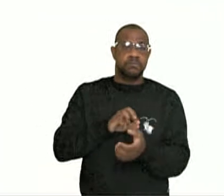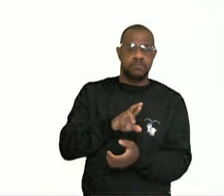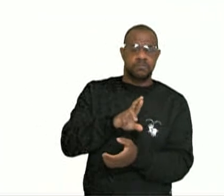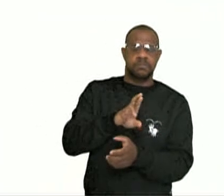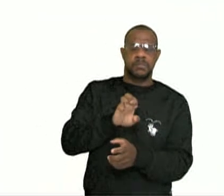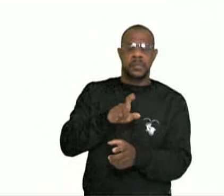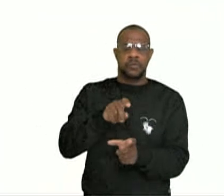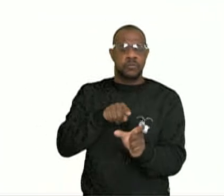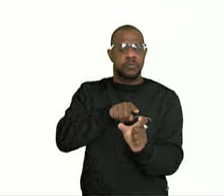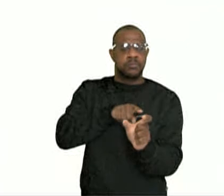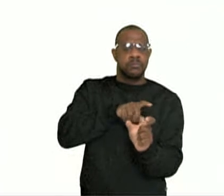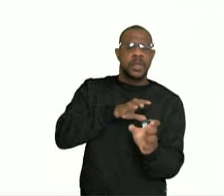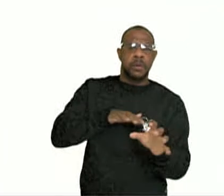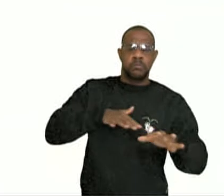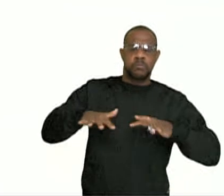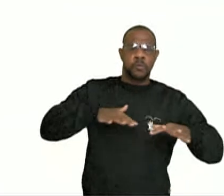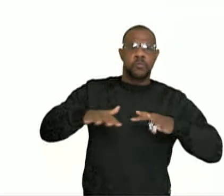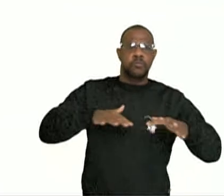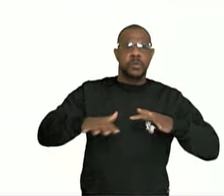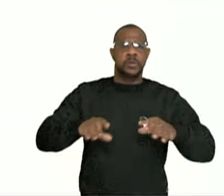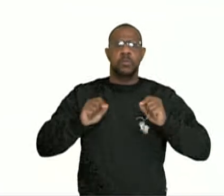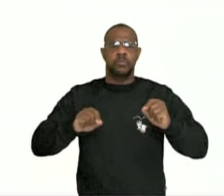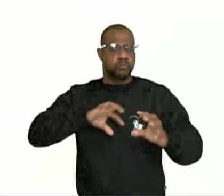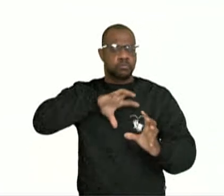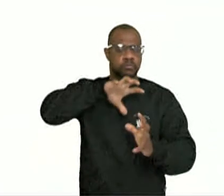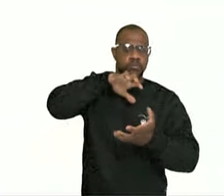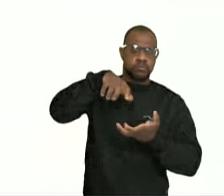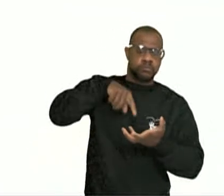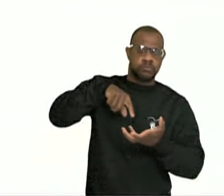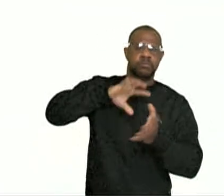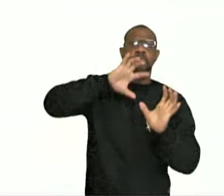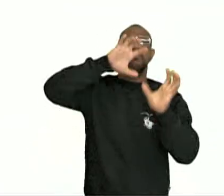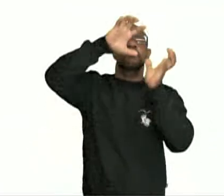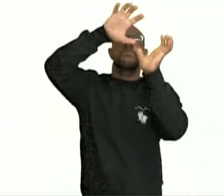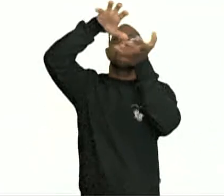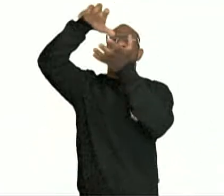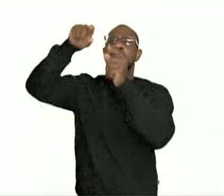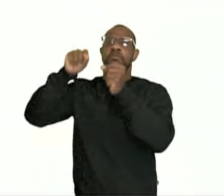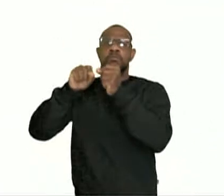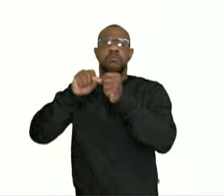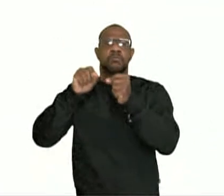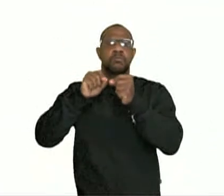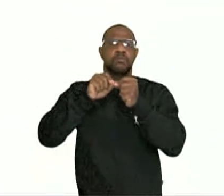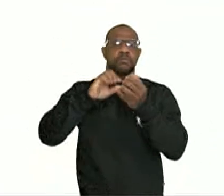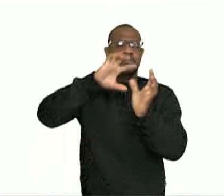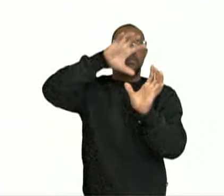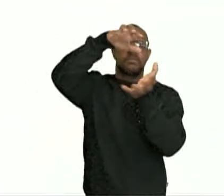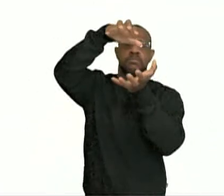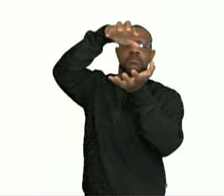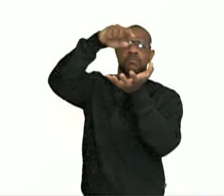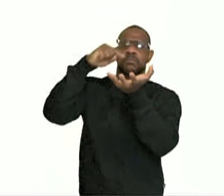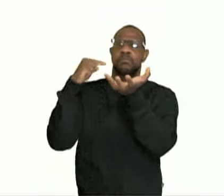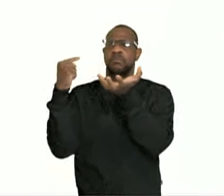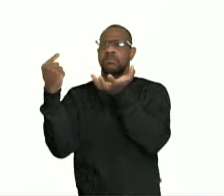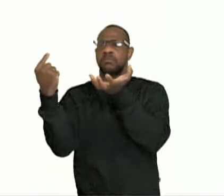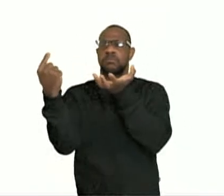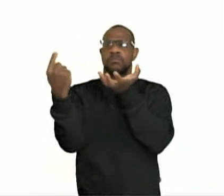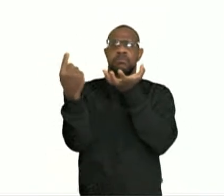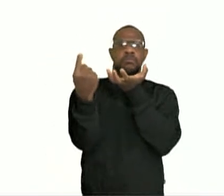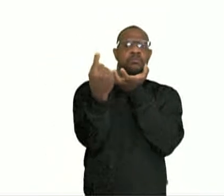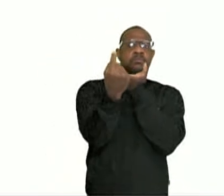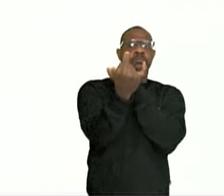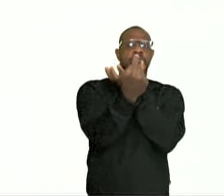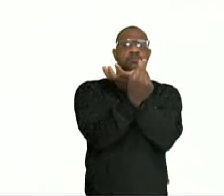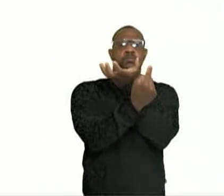é o movimento que um astro, né, um planeta, um satélite, faz em torno do outro. Olha que bacana esse sentido